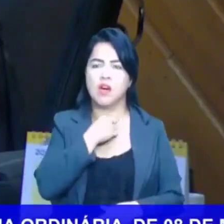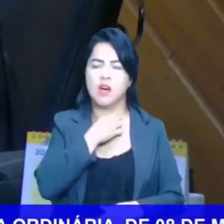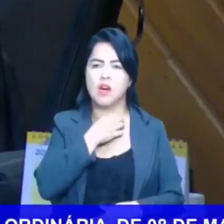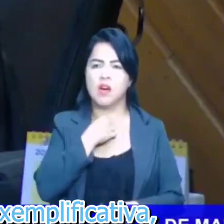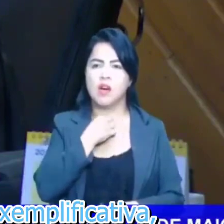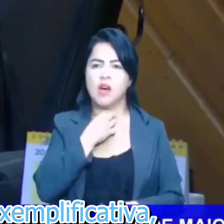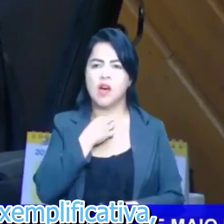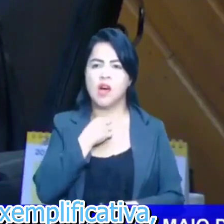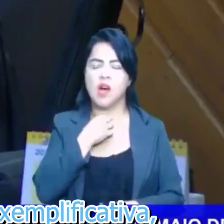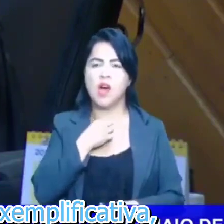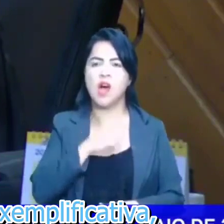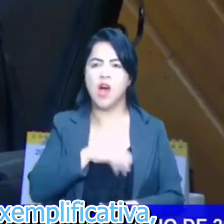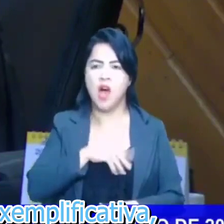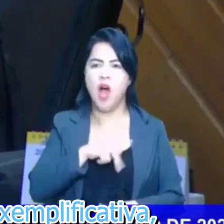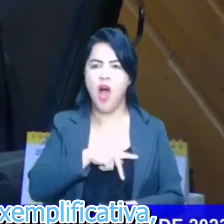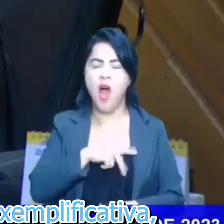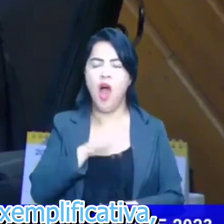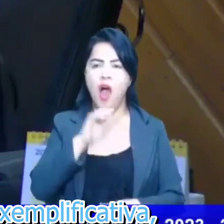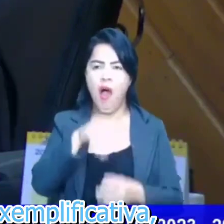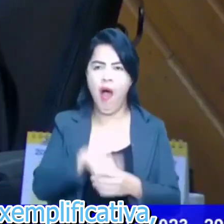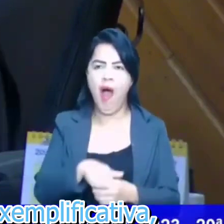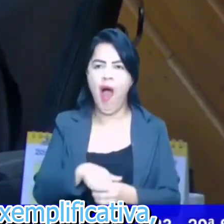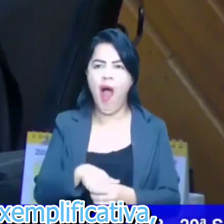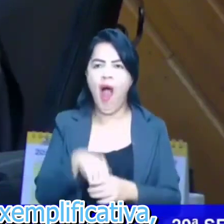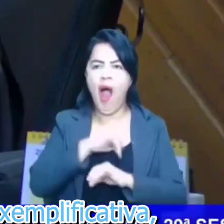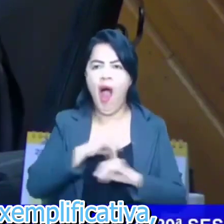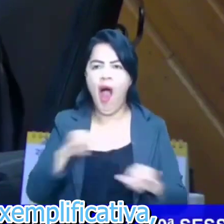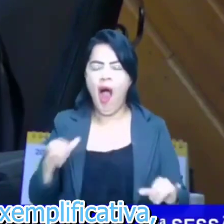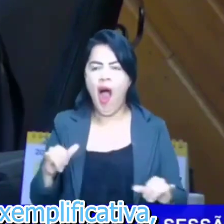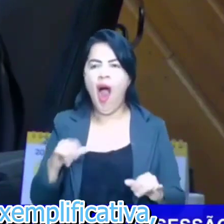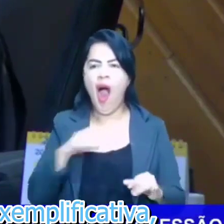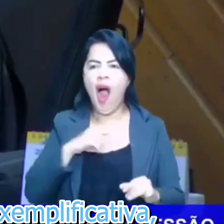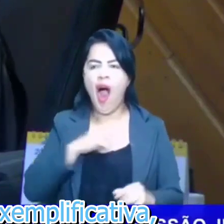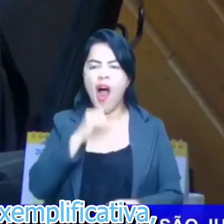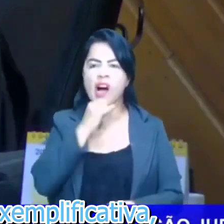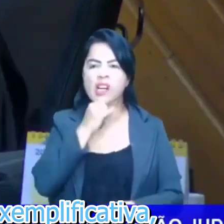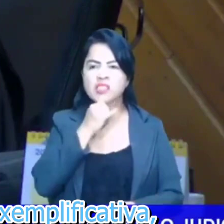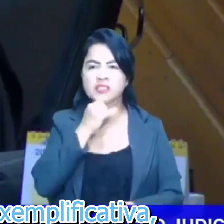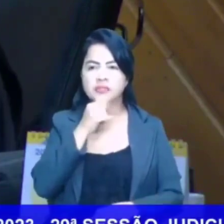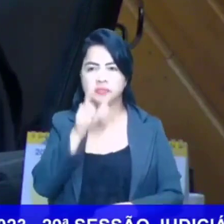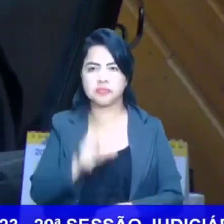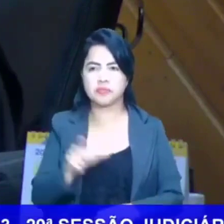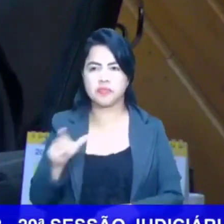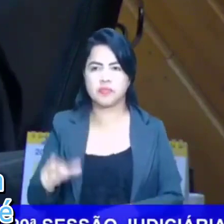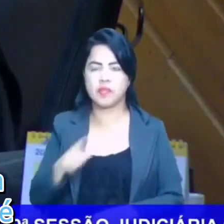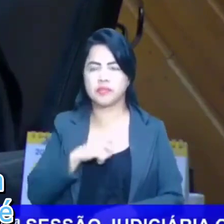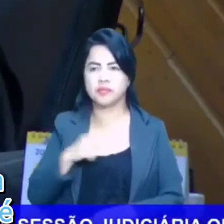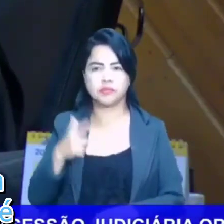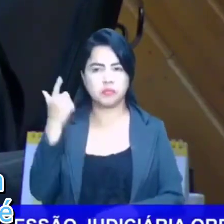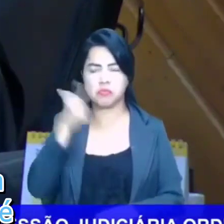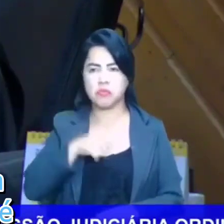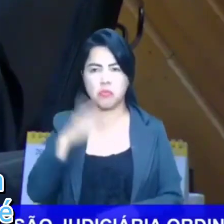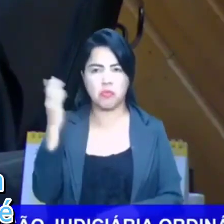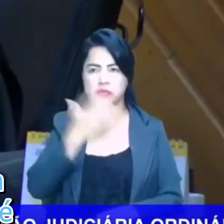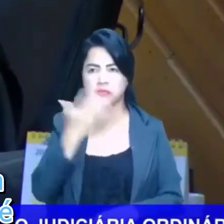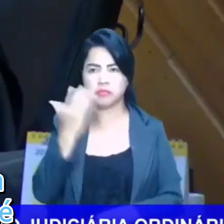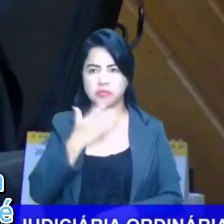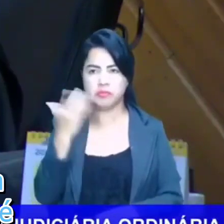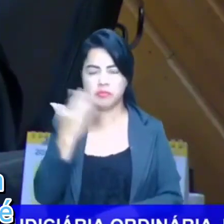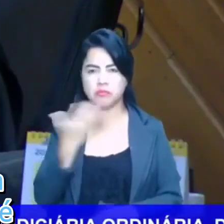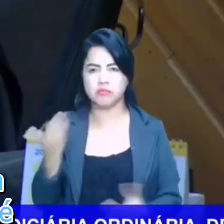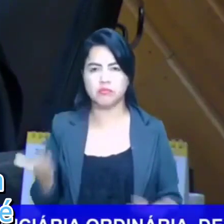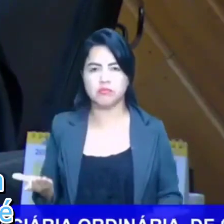embora o Ministério Público Eleitoral diga que foi de forma exemplificativa, mas, de fato, aqui não dá para se